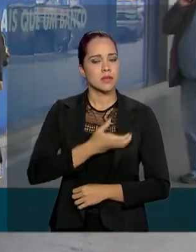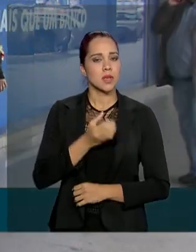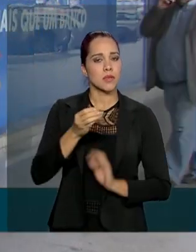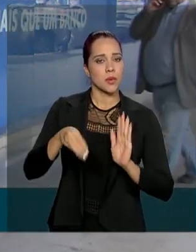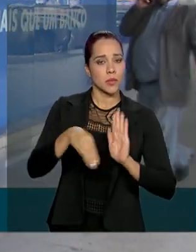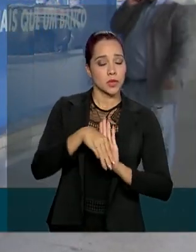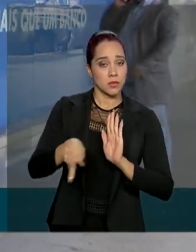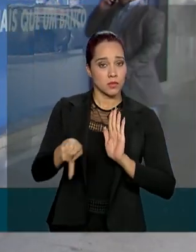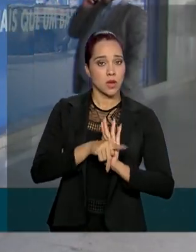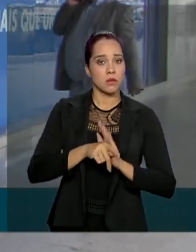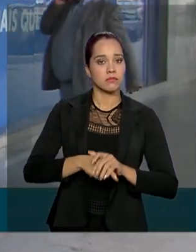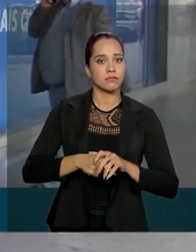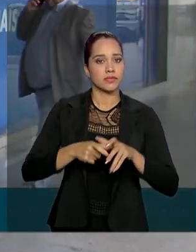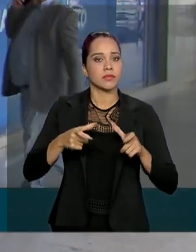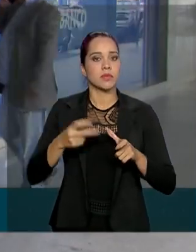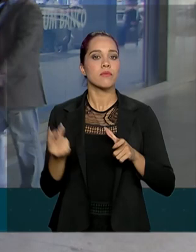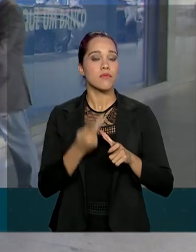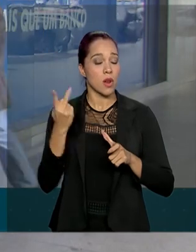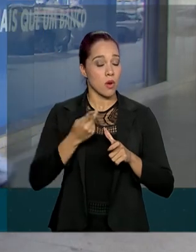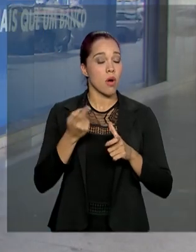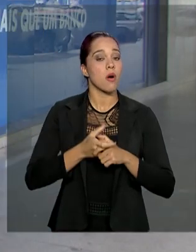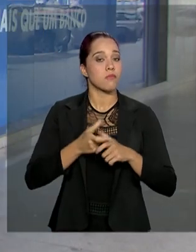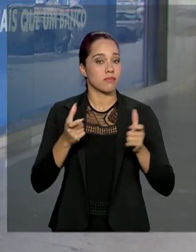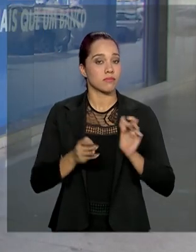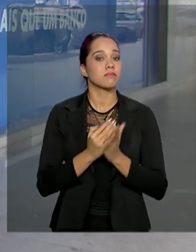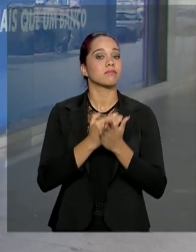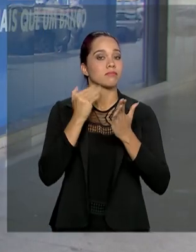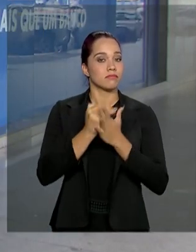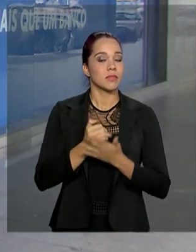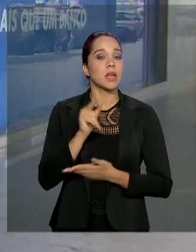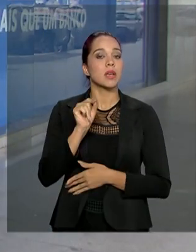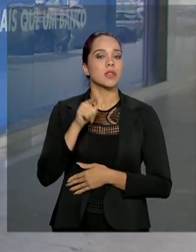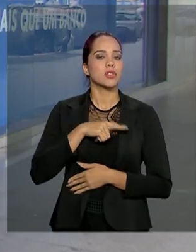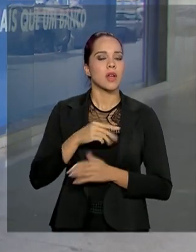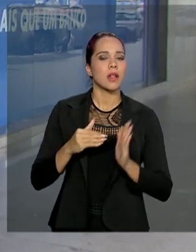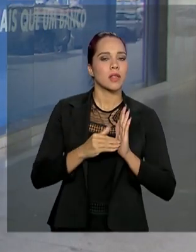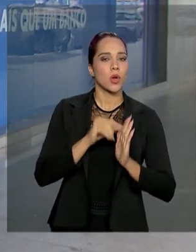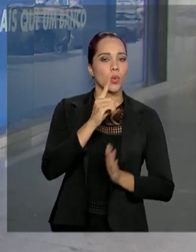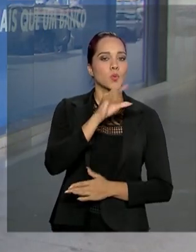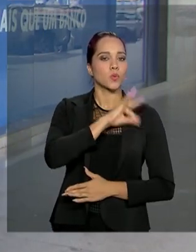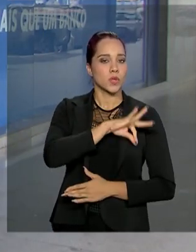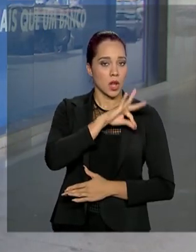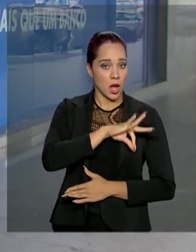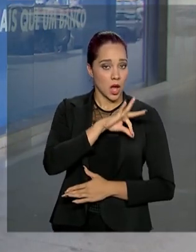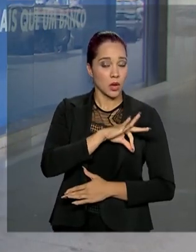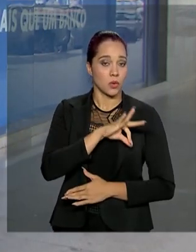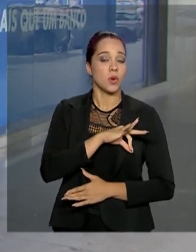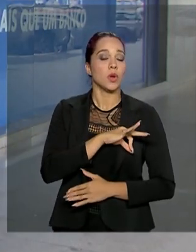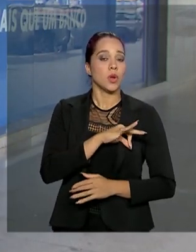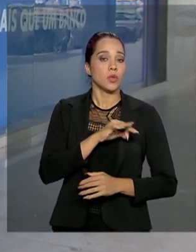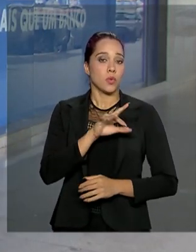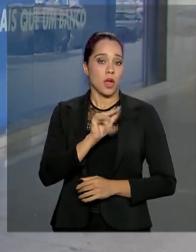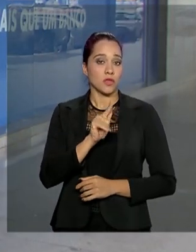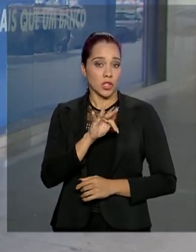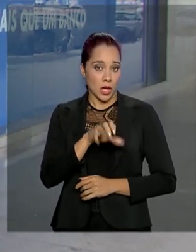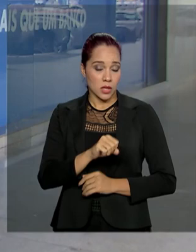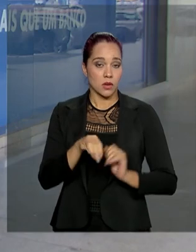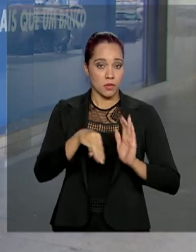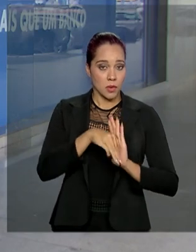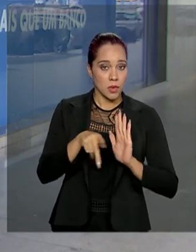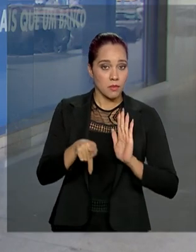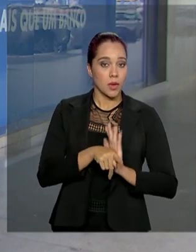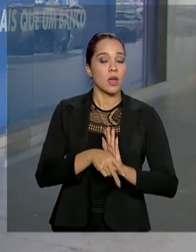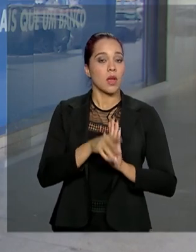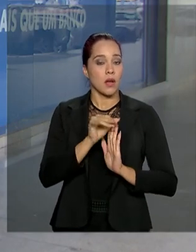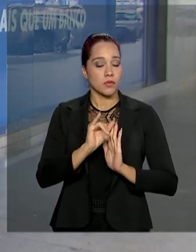ampliou saque das contas individuais do fgts quem tinha até um salário mínimo no fundo quando a mp que autoriza o